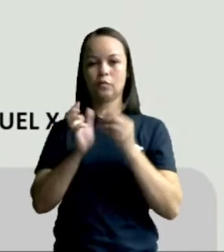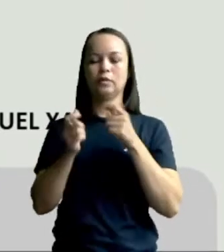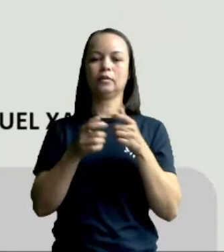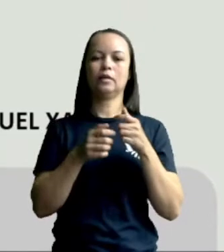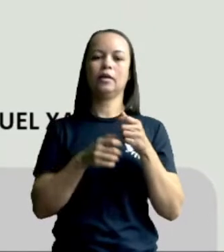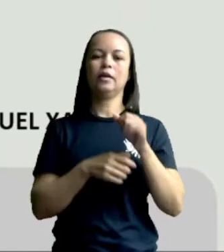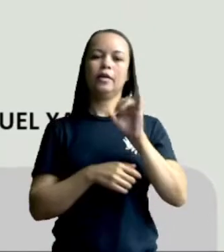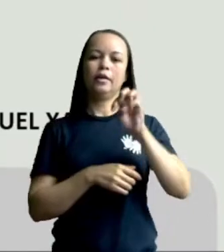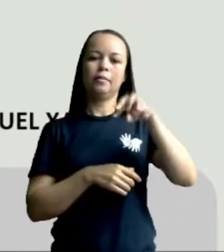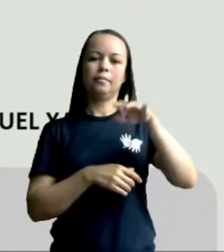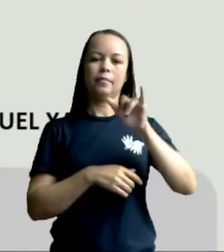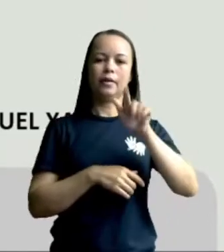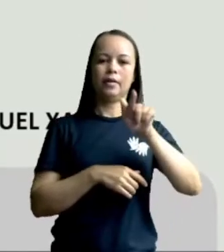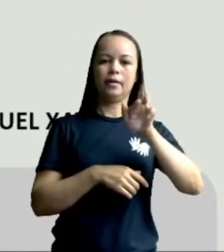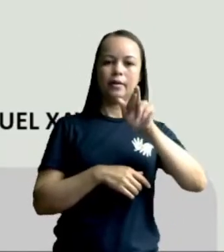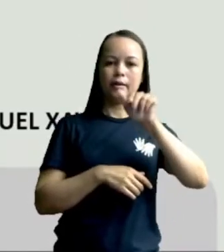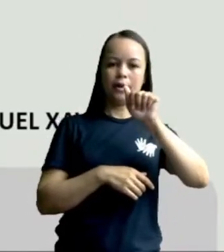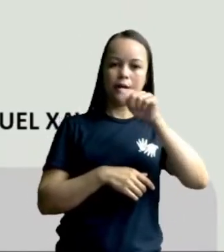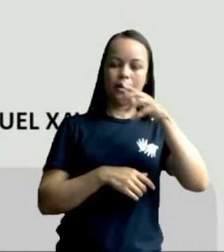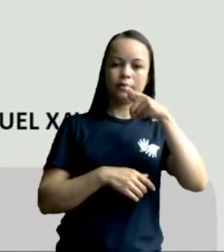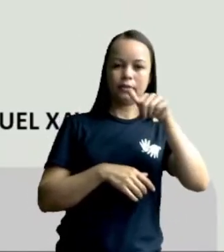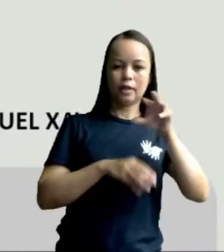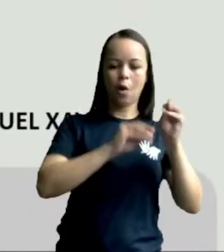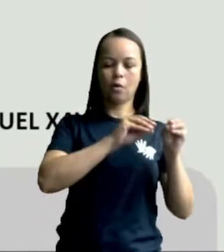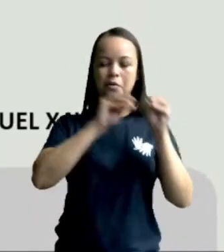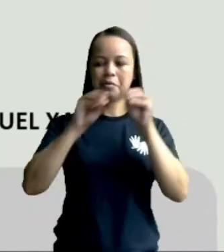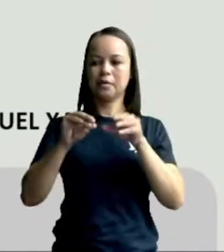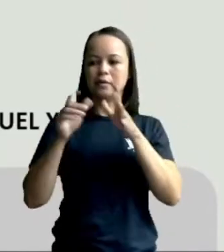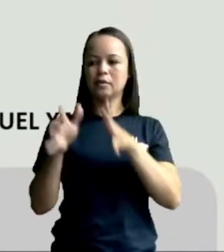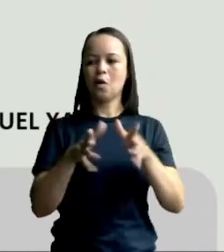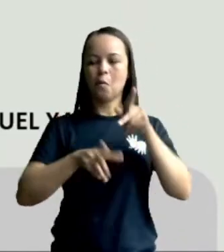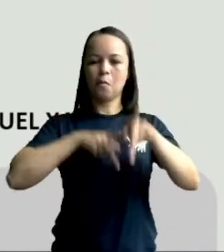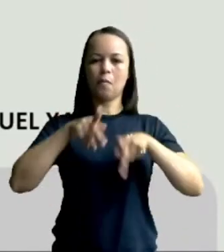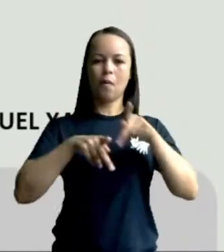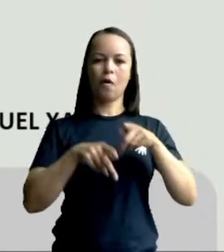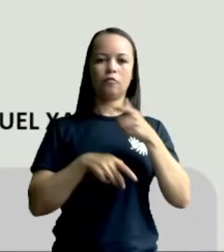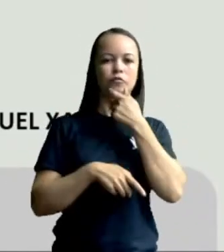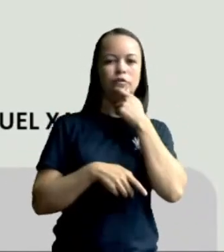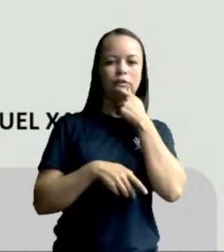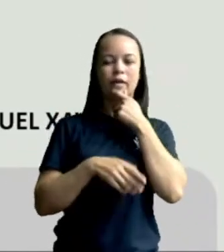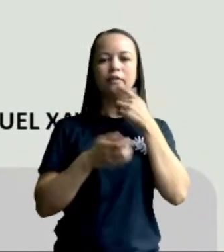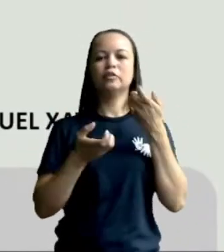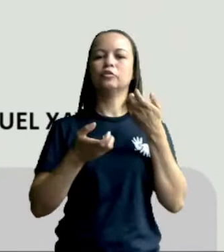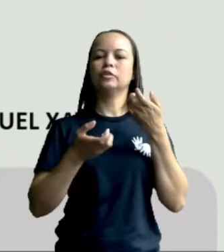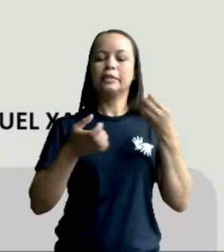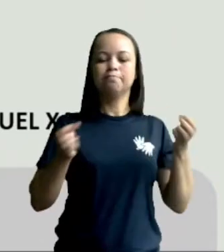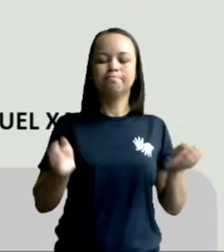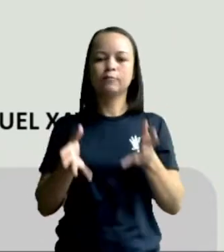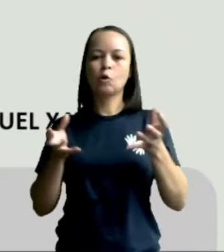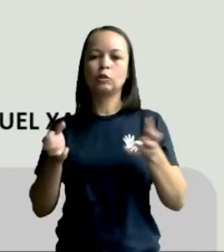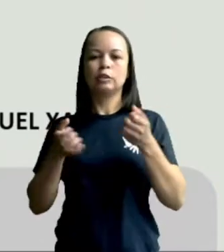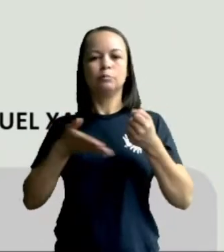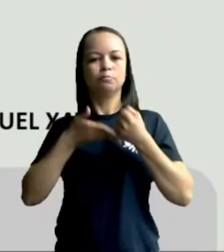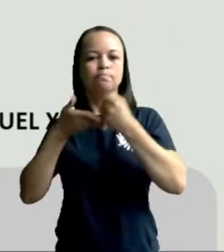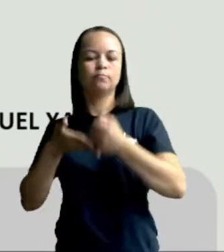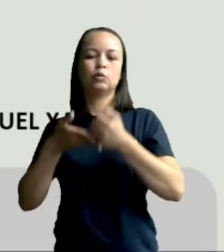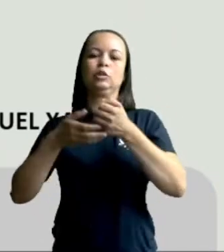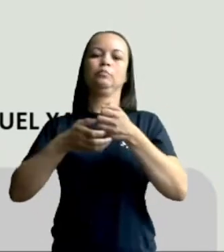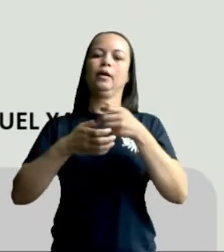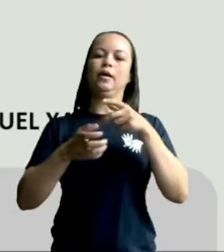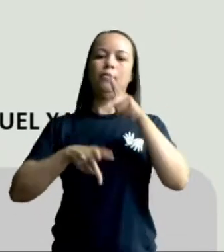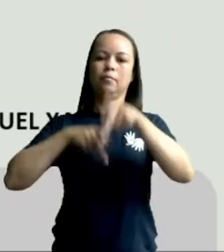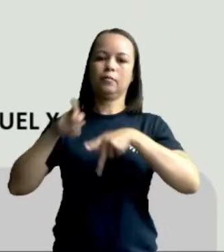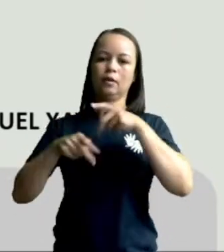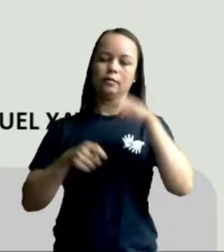imigração e emigração, povos estrangeiros que contribuíram para a formação da população brasileira, imagens de identificação